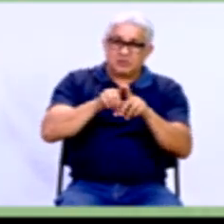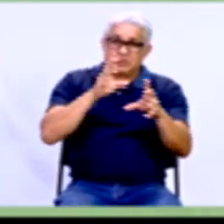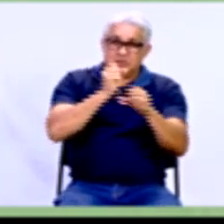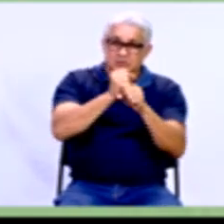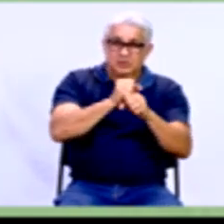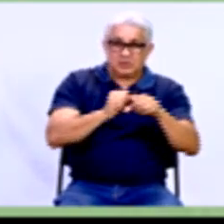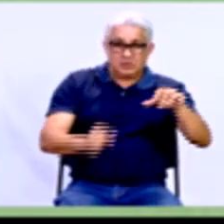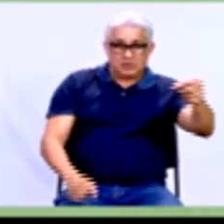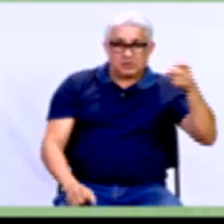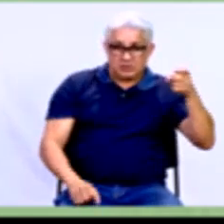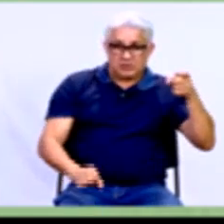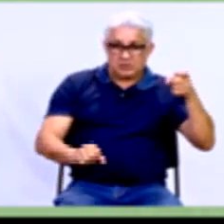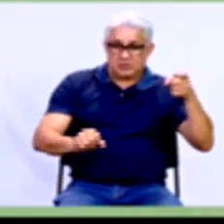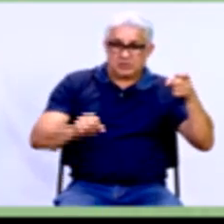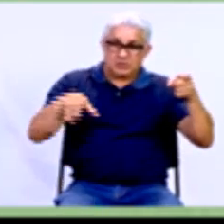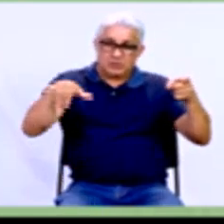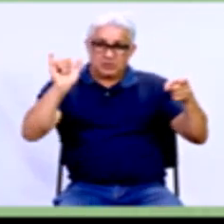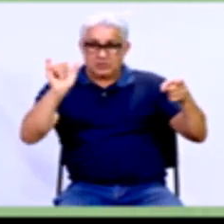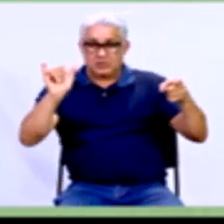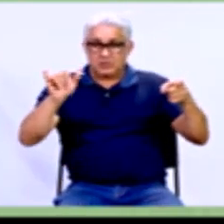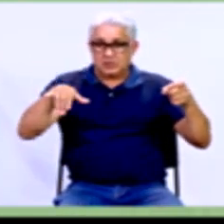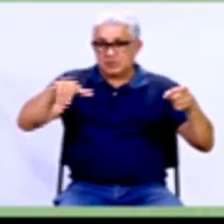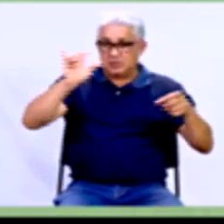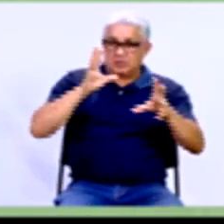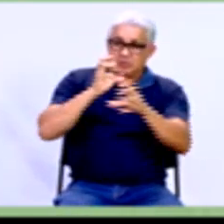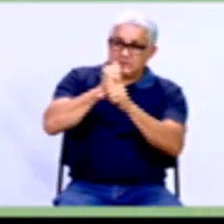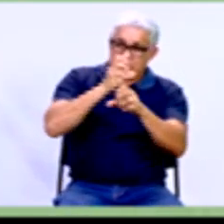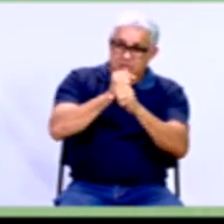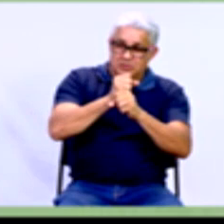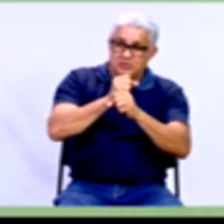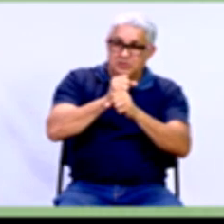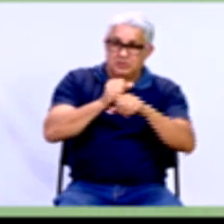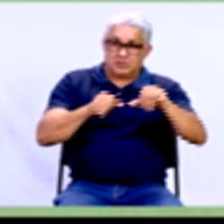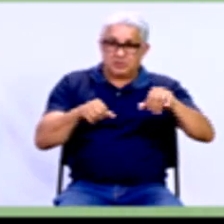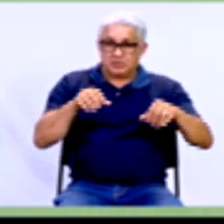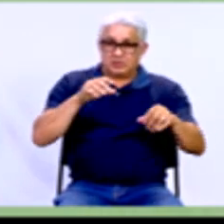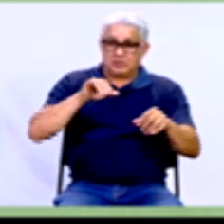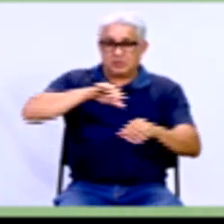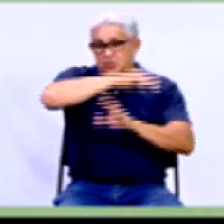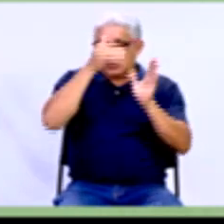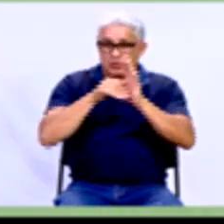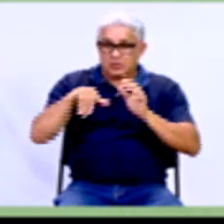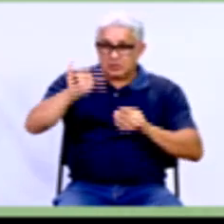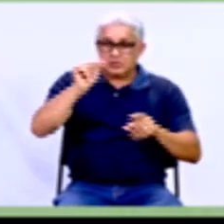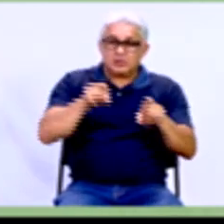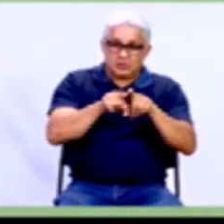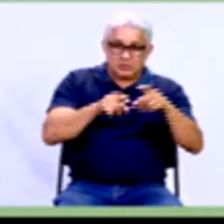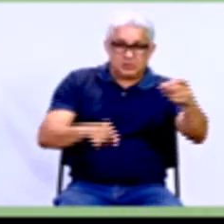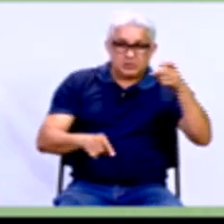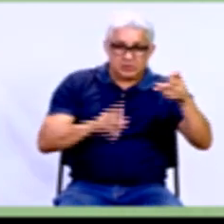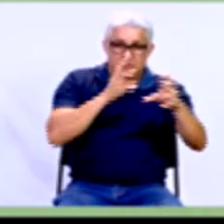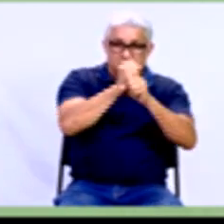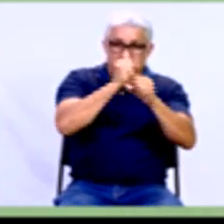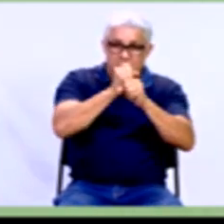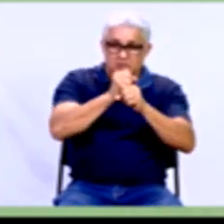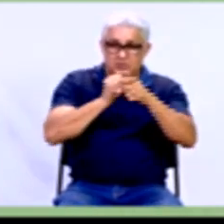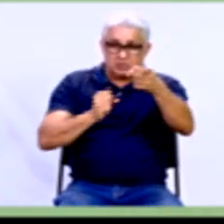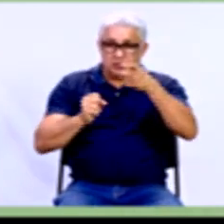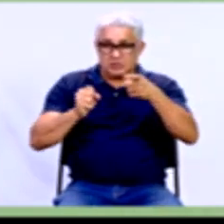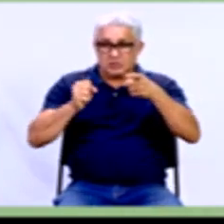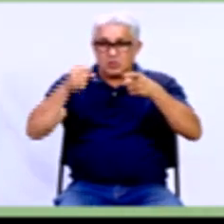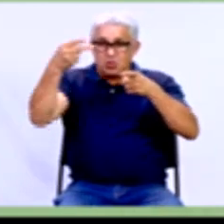variável Y, total de Y, somatório de Y, somatório de X, somatório de X ao